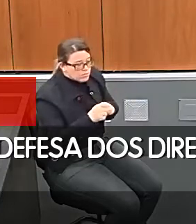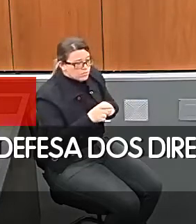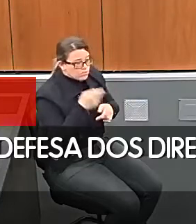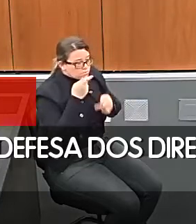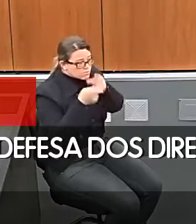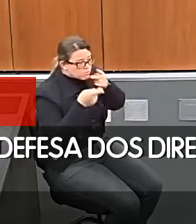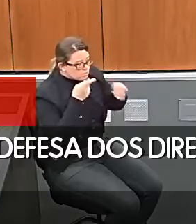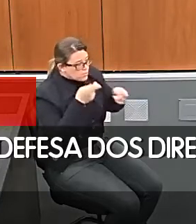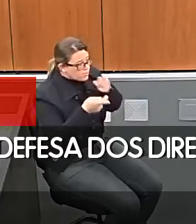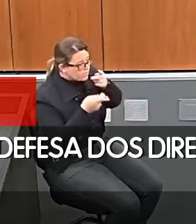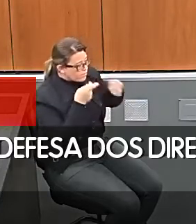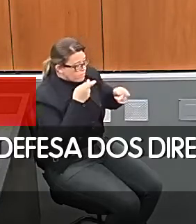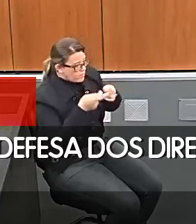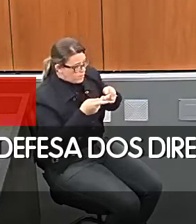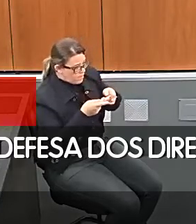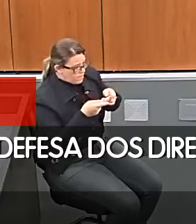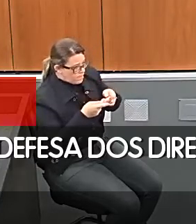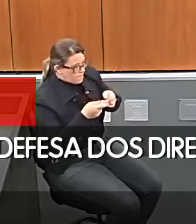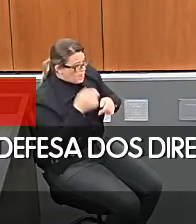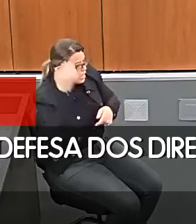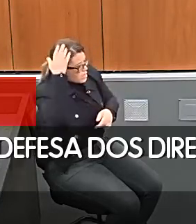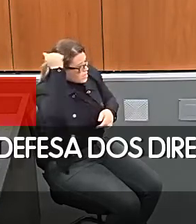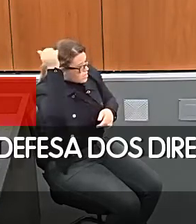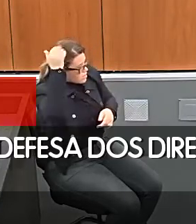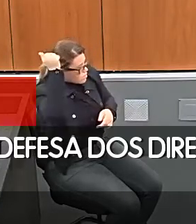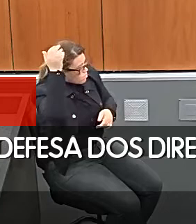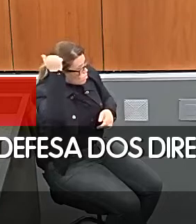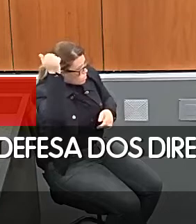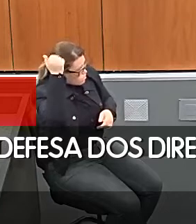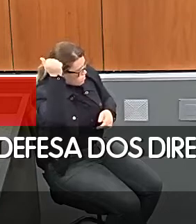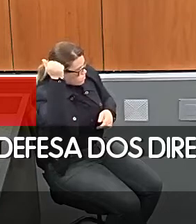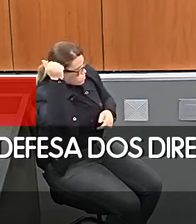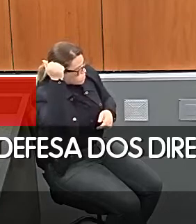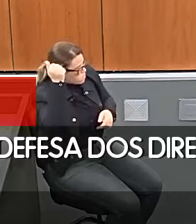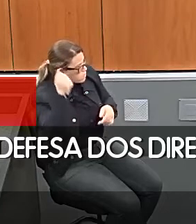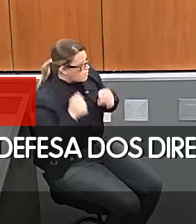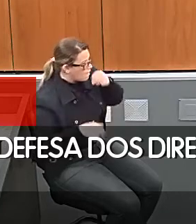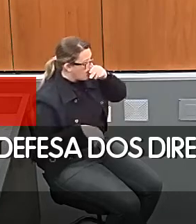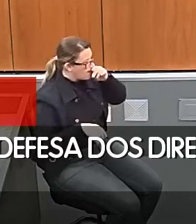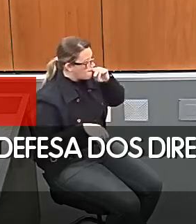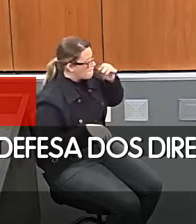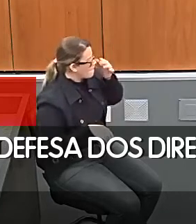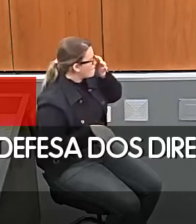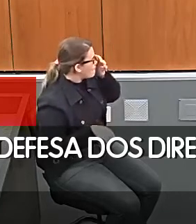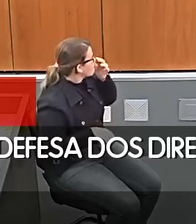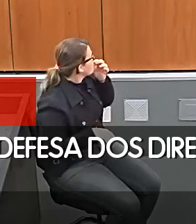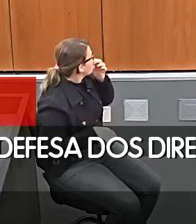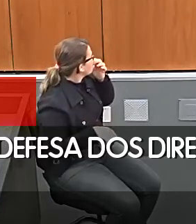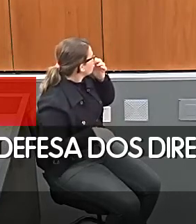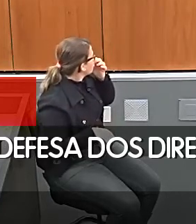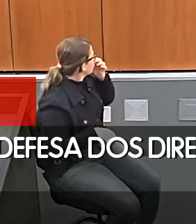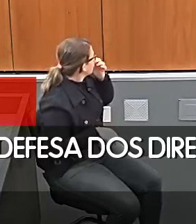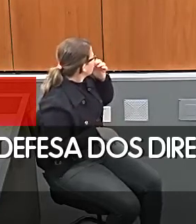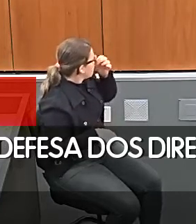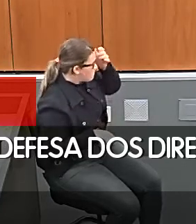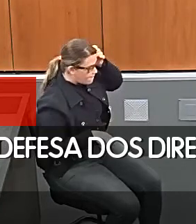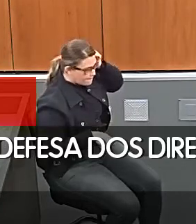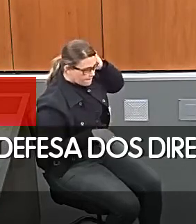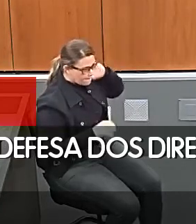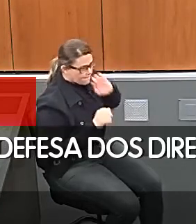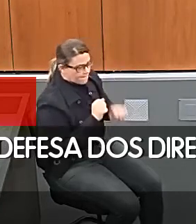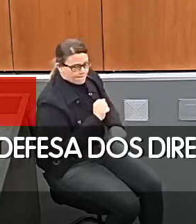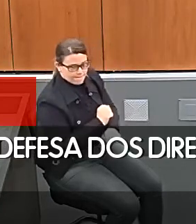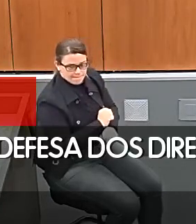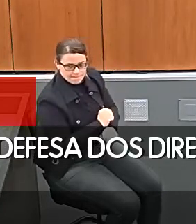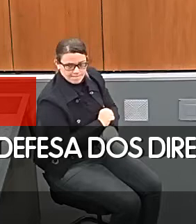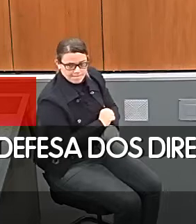que a intérprete viesse para frente aqui, se eu perguntasse ao Samuel se ele deseja fazer uso da palavra como representante